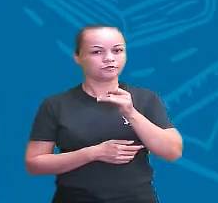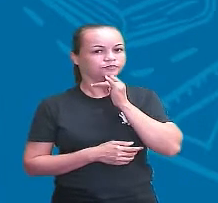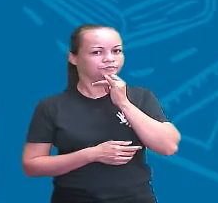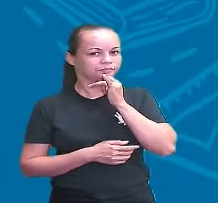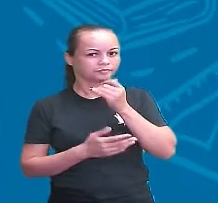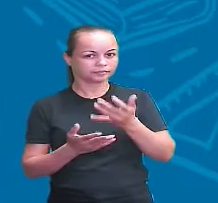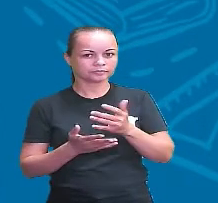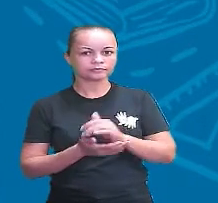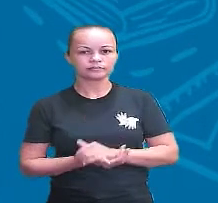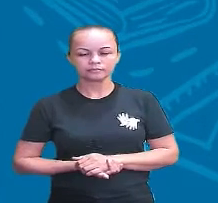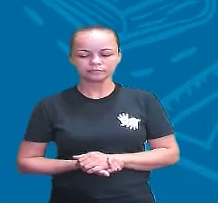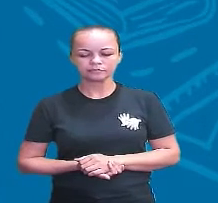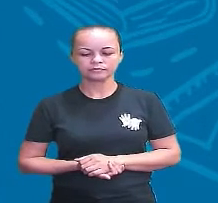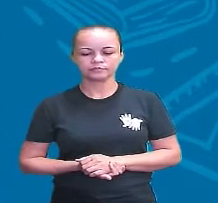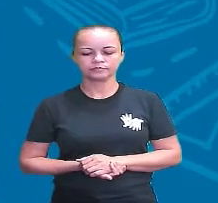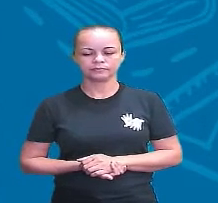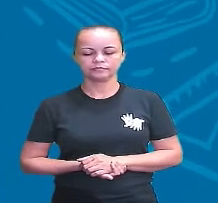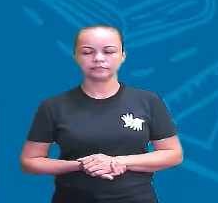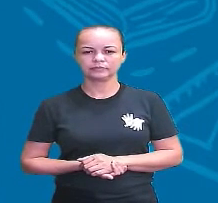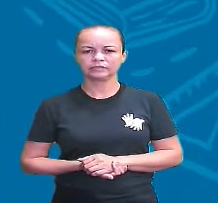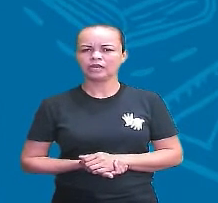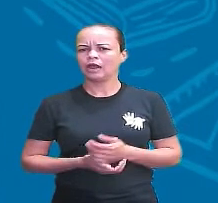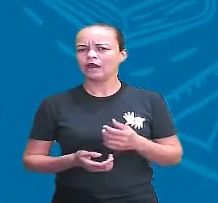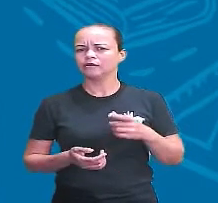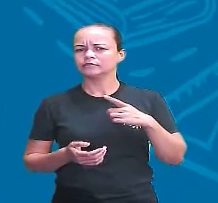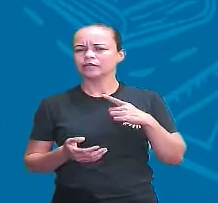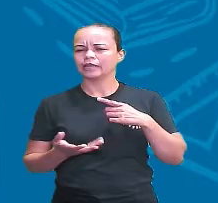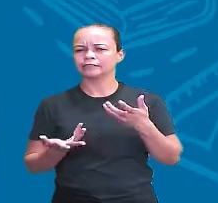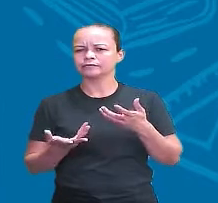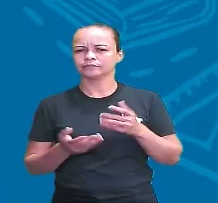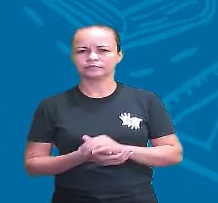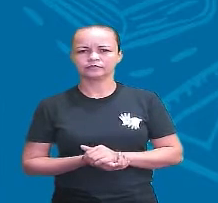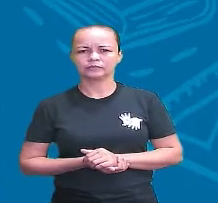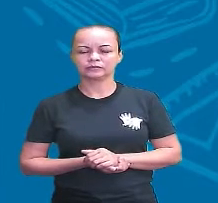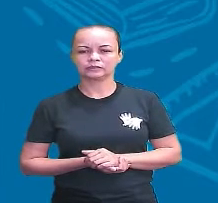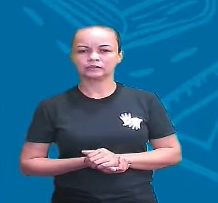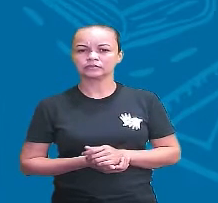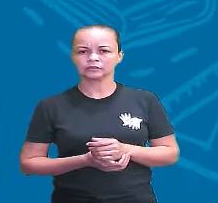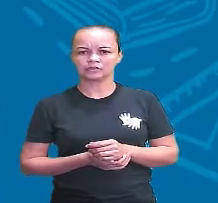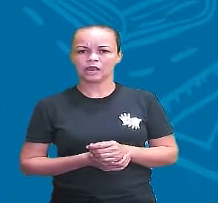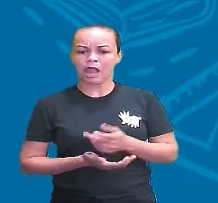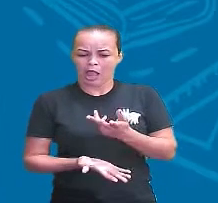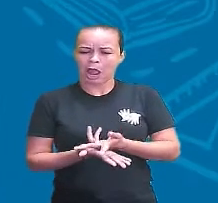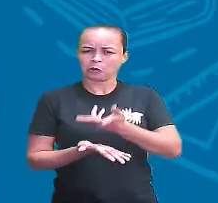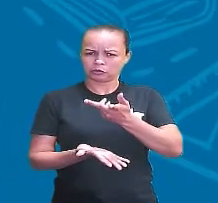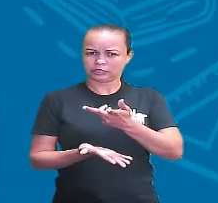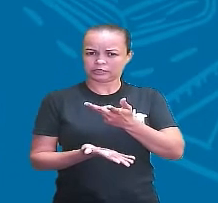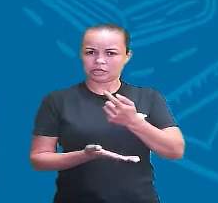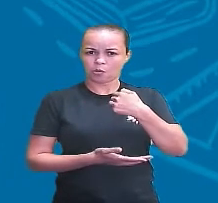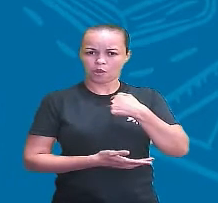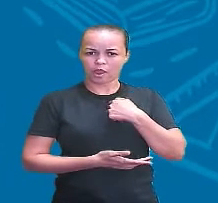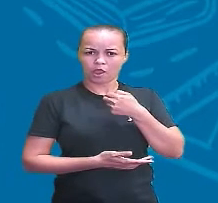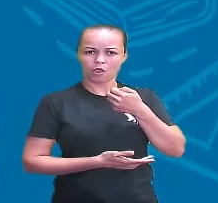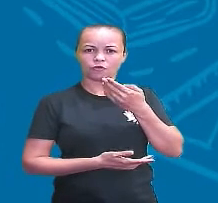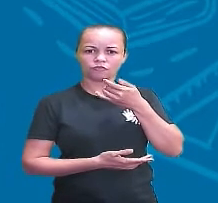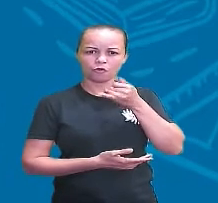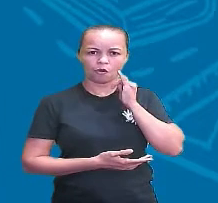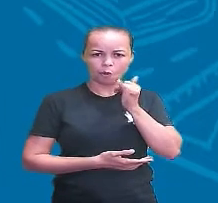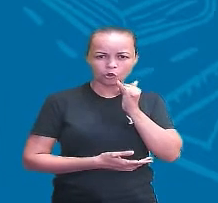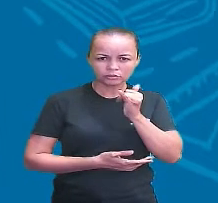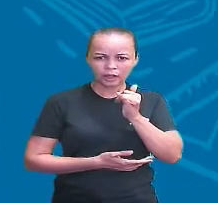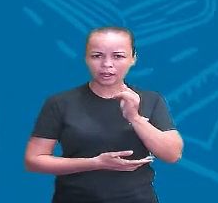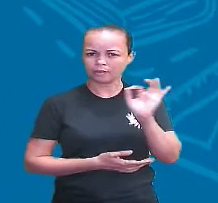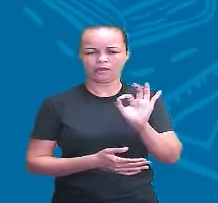happened. I promise. E aí a gente tem, eu não vou contar a ninguém o que aconteceu. Eu prometo.